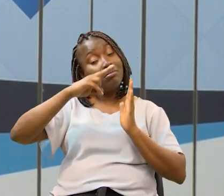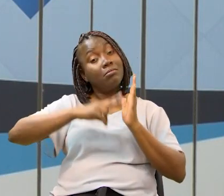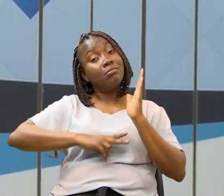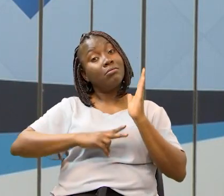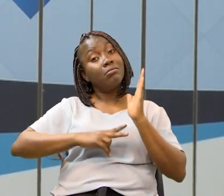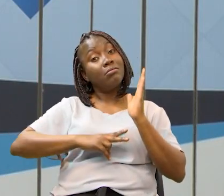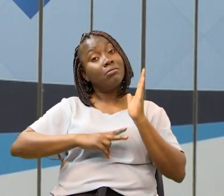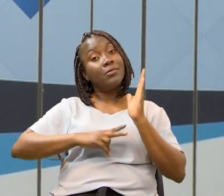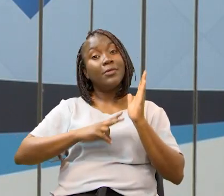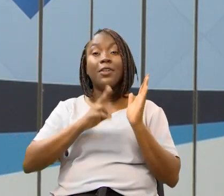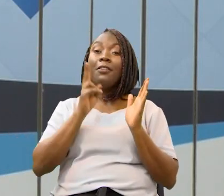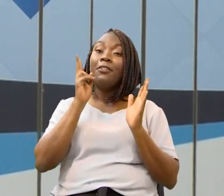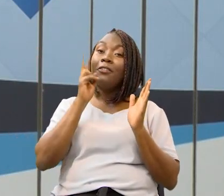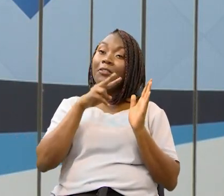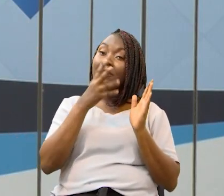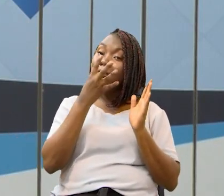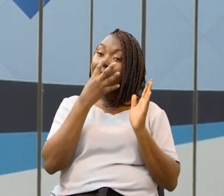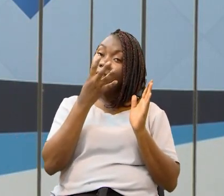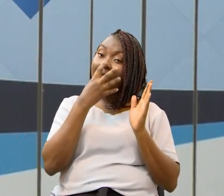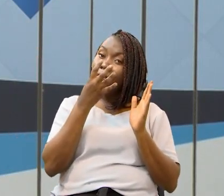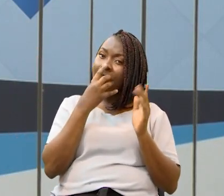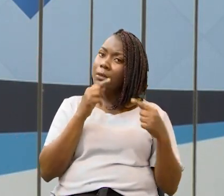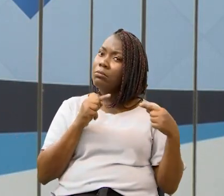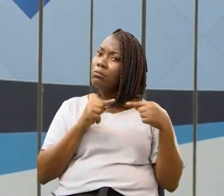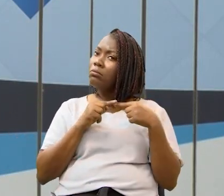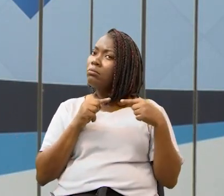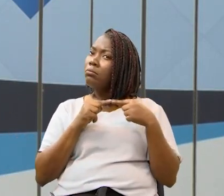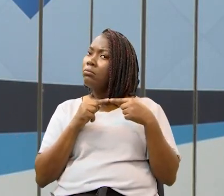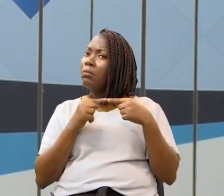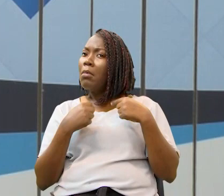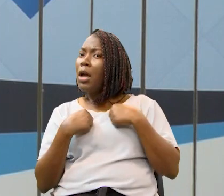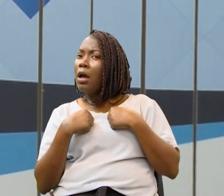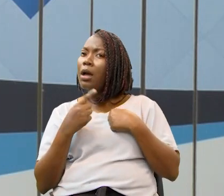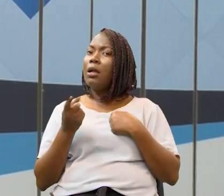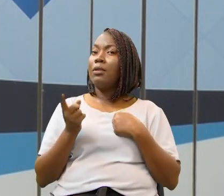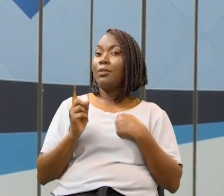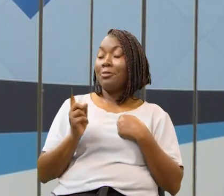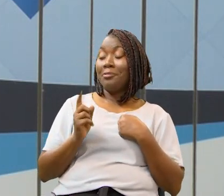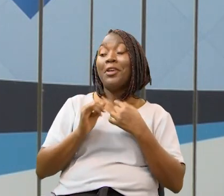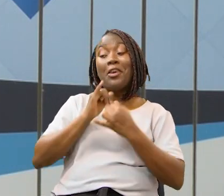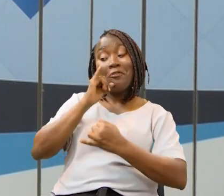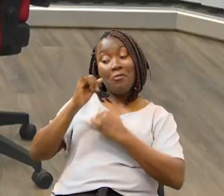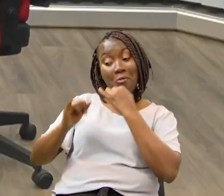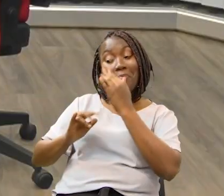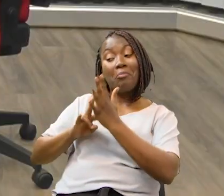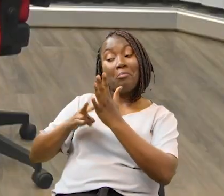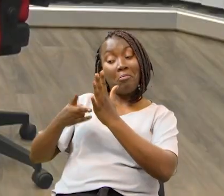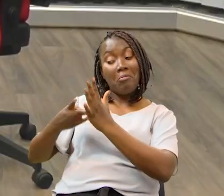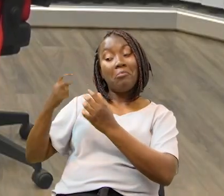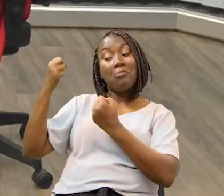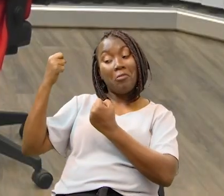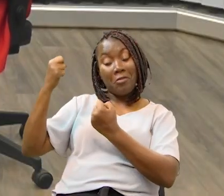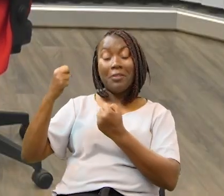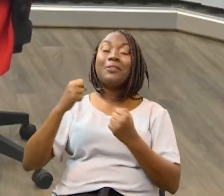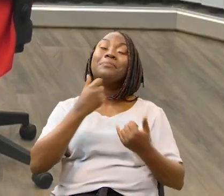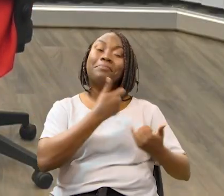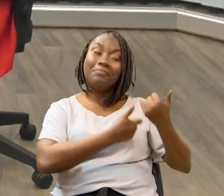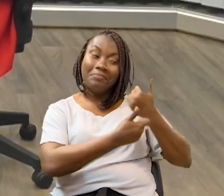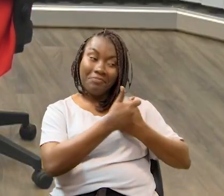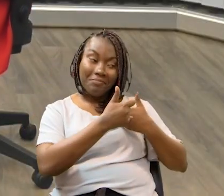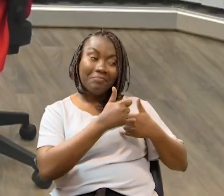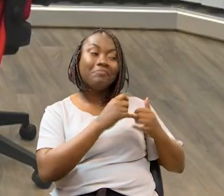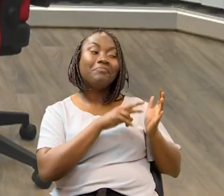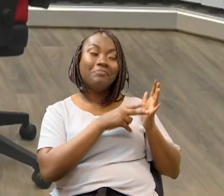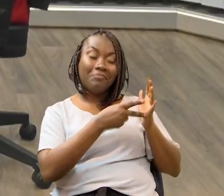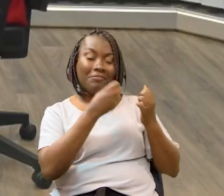aí, vendo o que é cabível ali para ela ou não. Informação gera poder. Informação gera